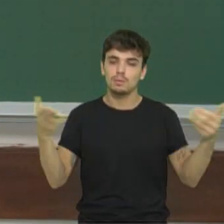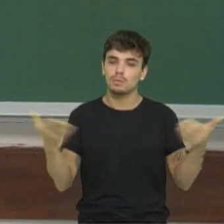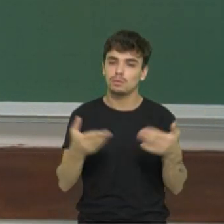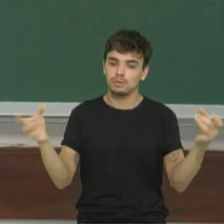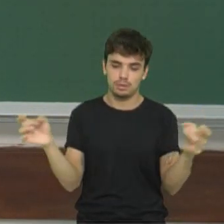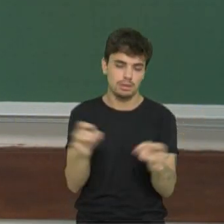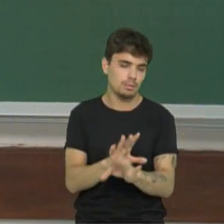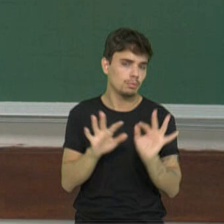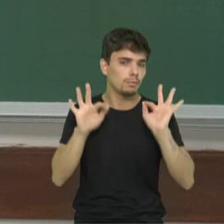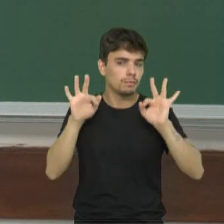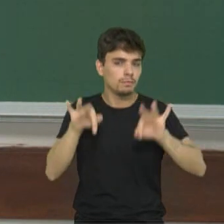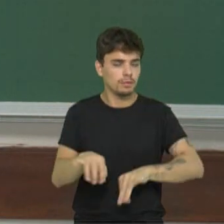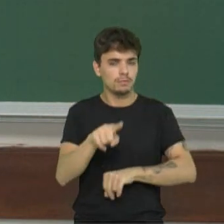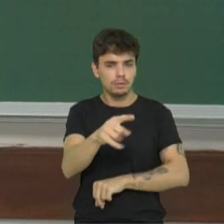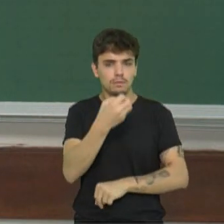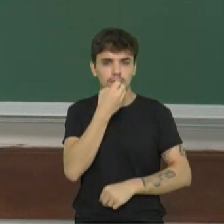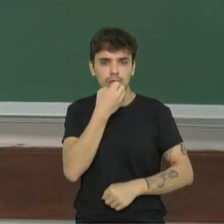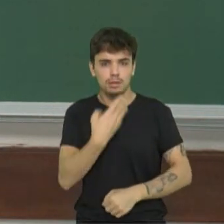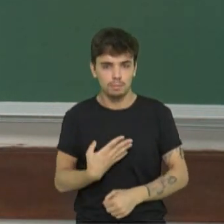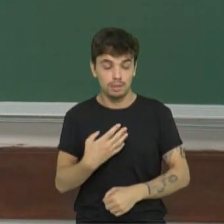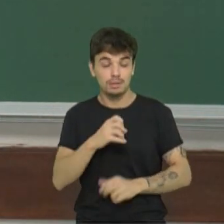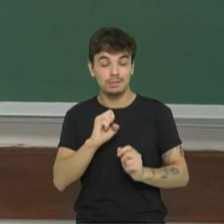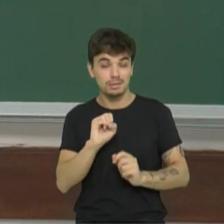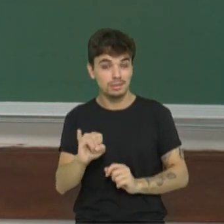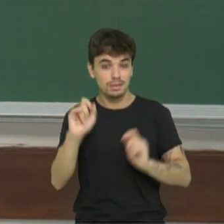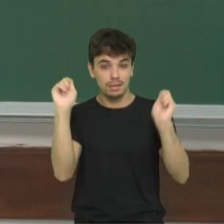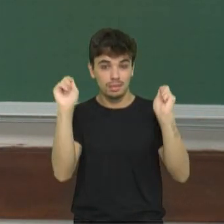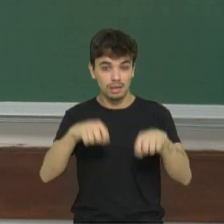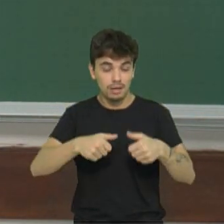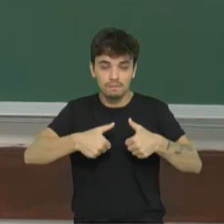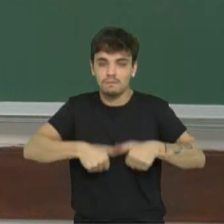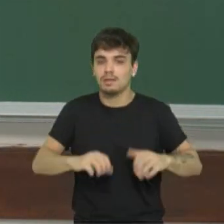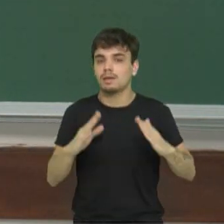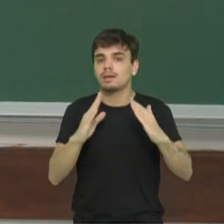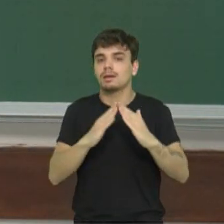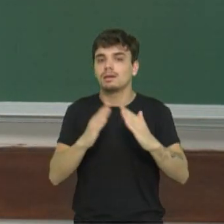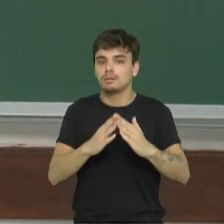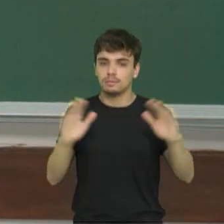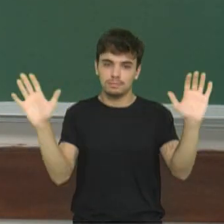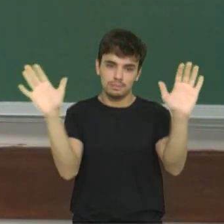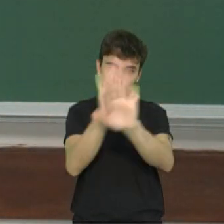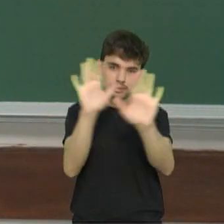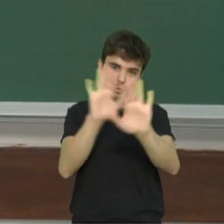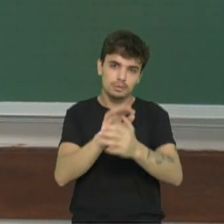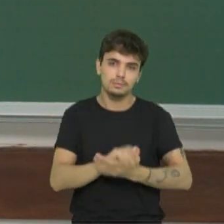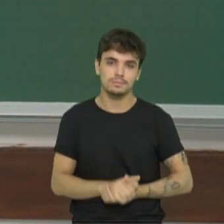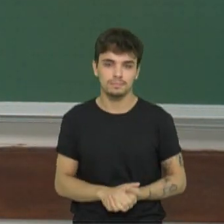só, pessoal. Fique bem e, se possível, fique em casa. Tchau!